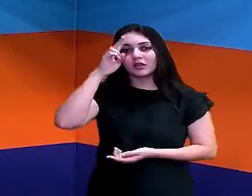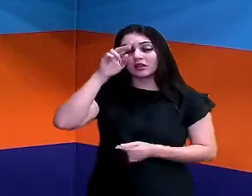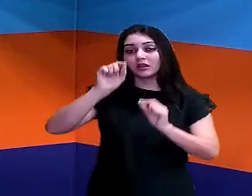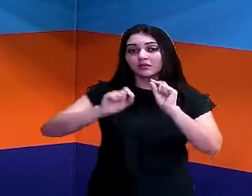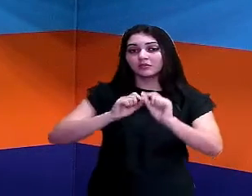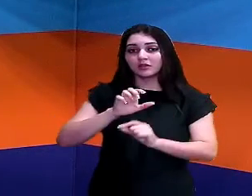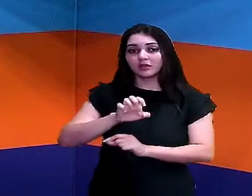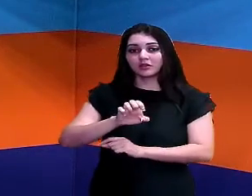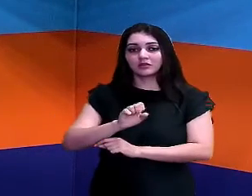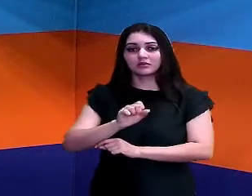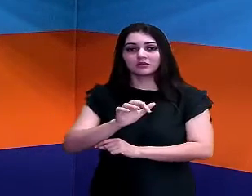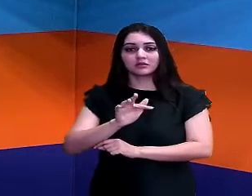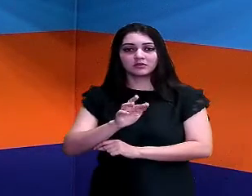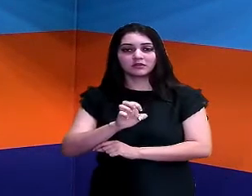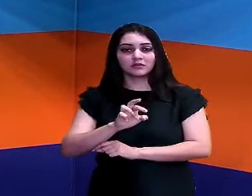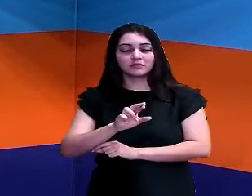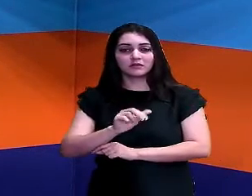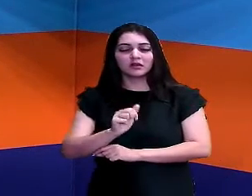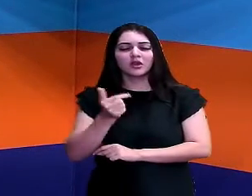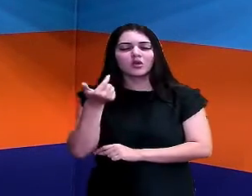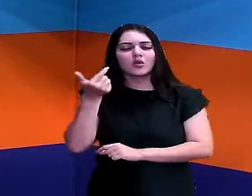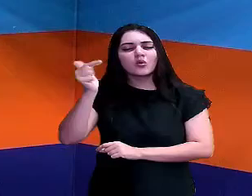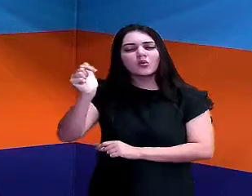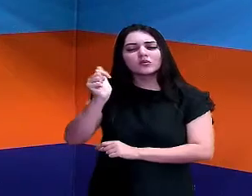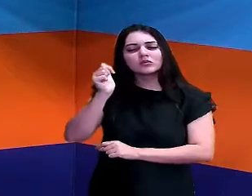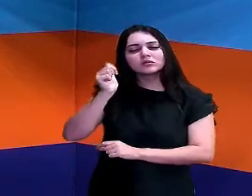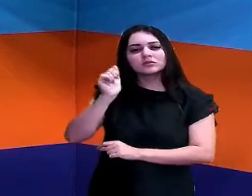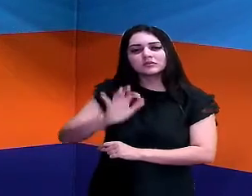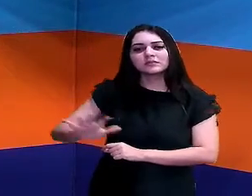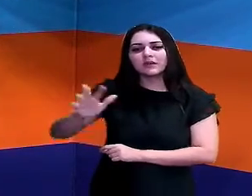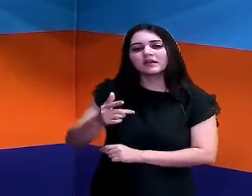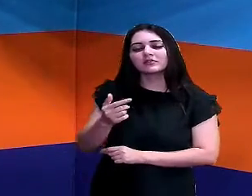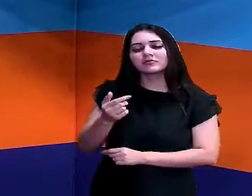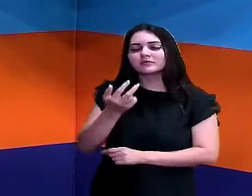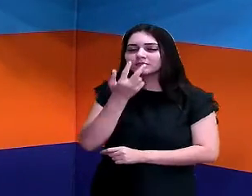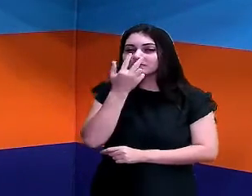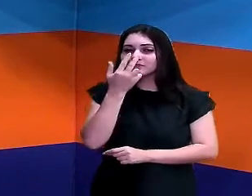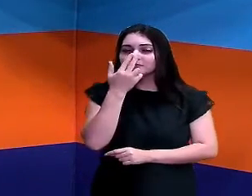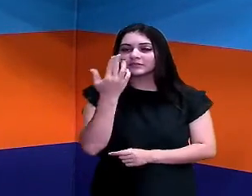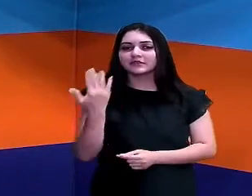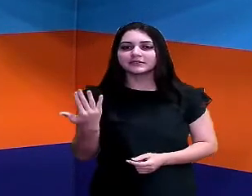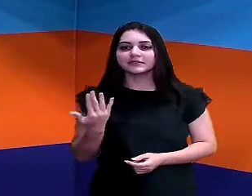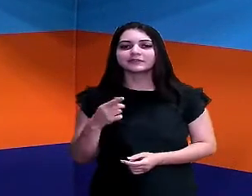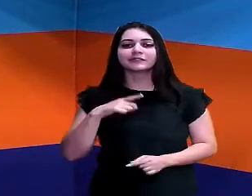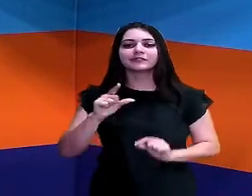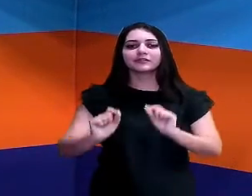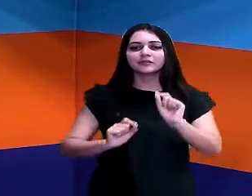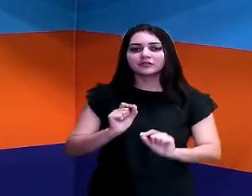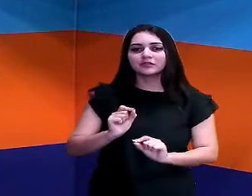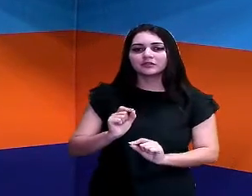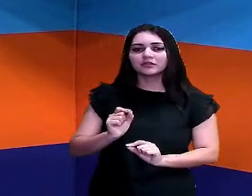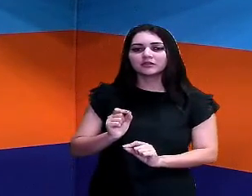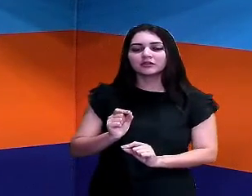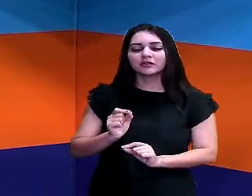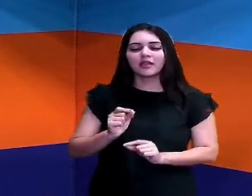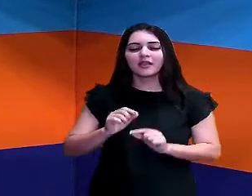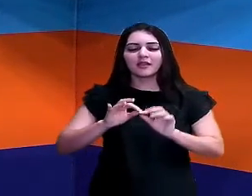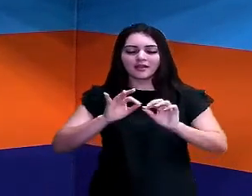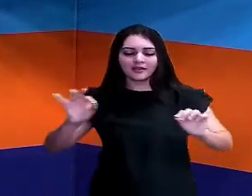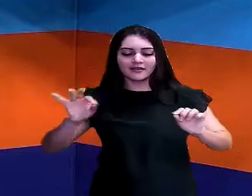esfera. Que outra figura aqui, ó, se parece com ela? Tá aqui o nosso novelinho de